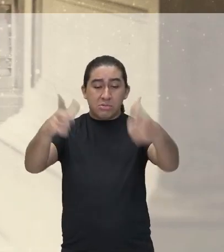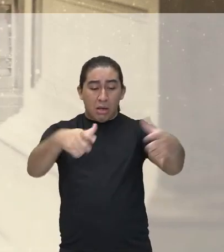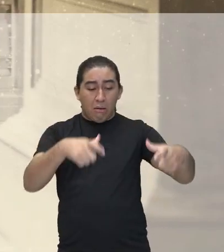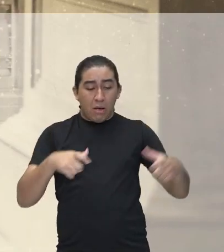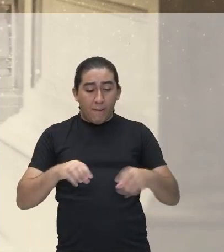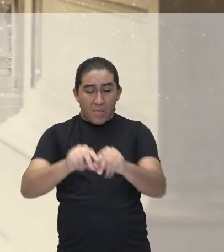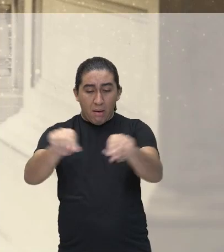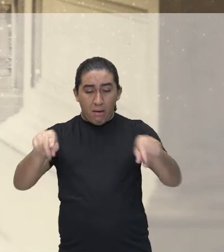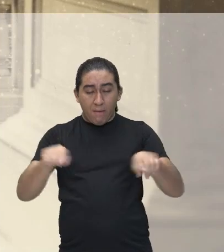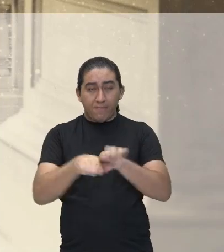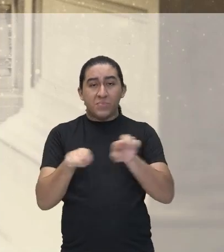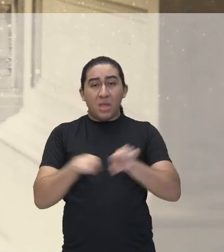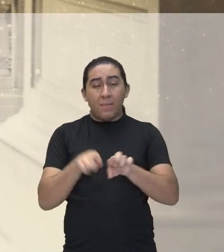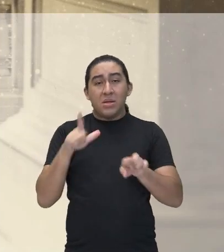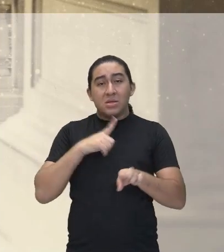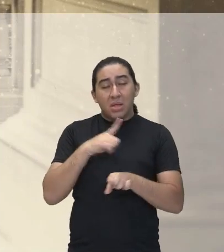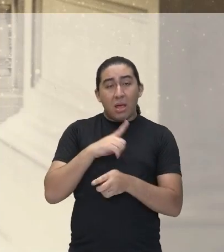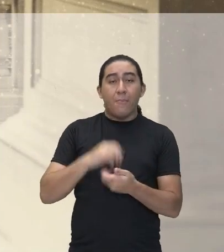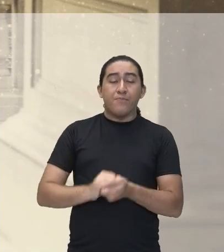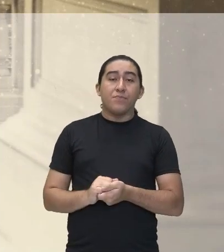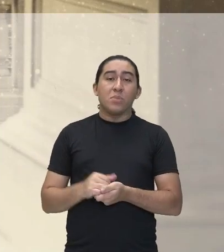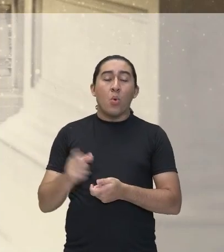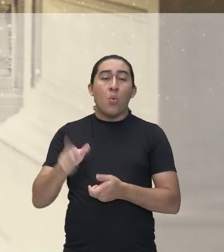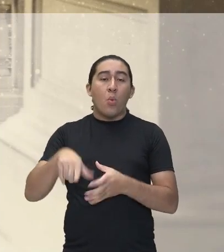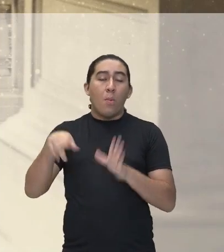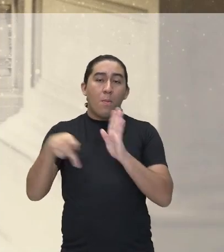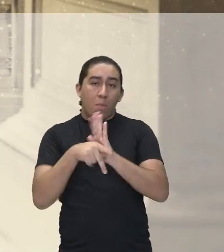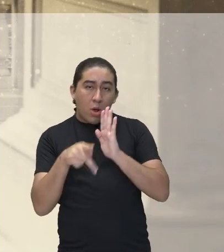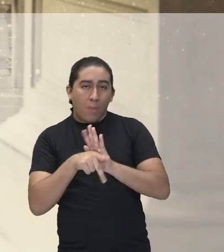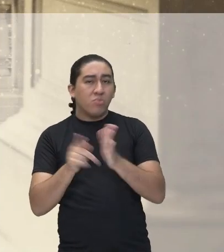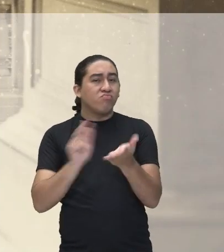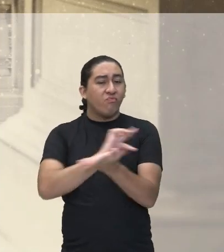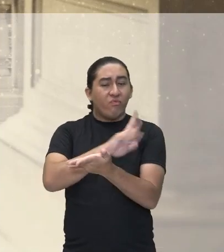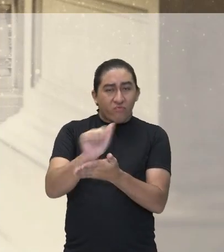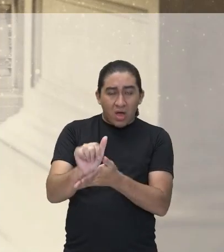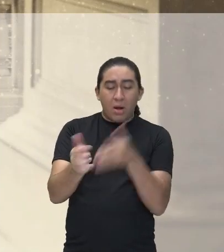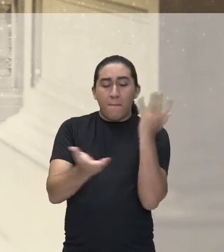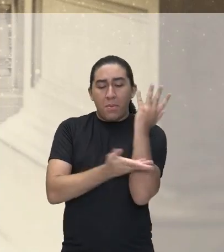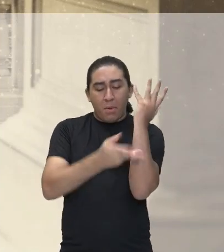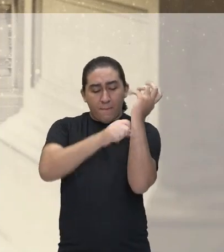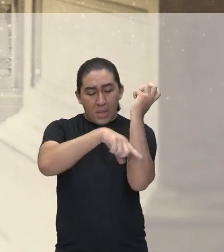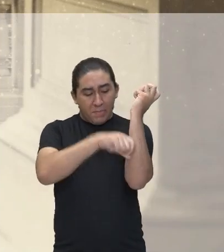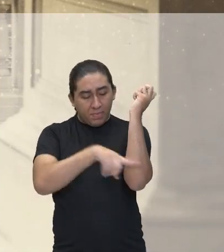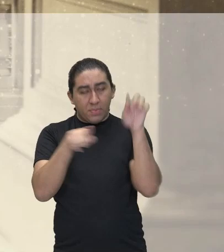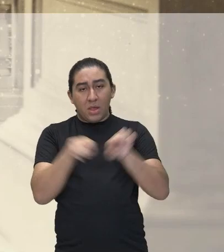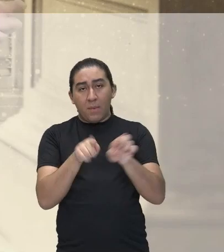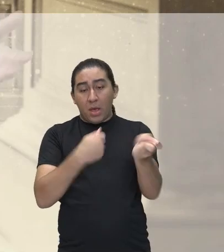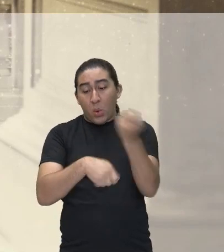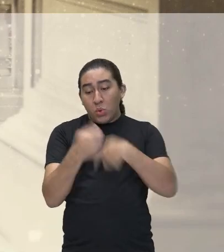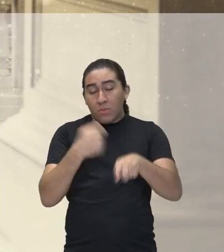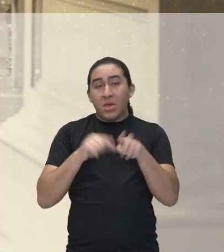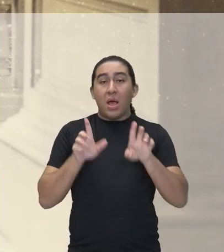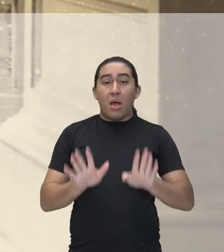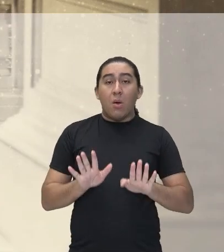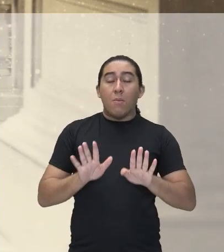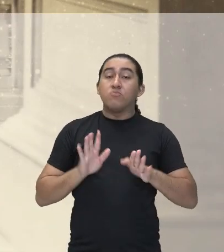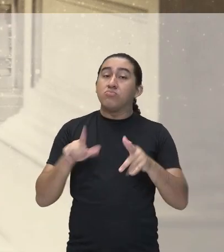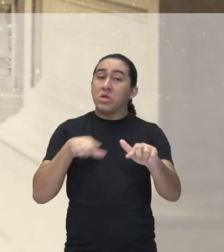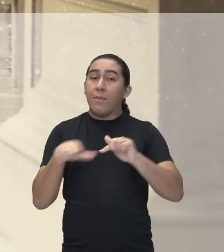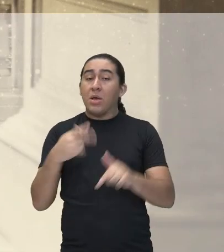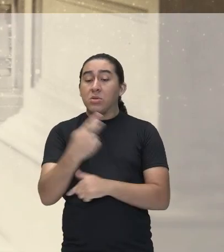do café, a economia da borracha. E, claro, esse Brasil, a grande mão de obra dele,